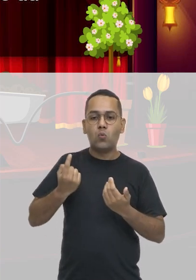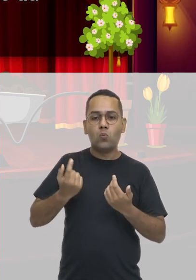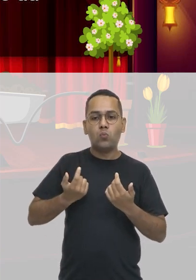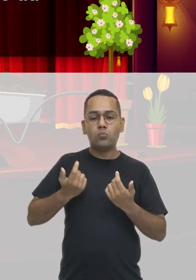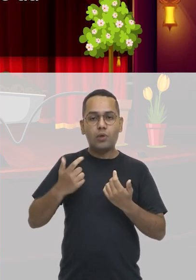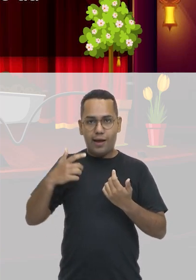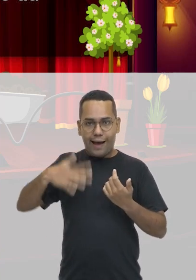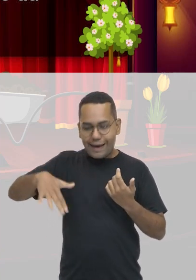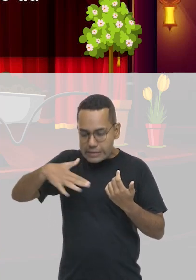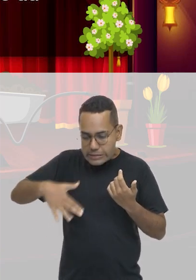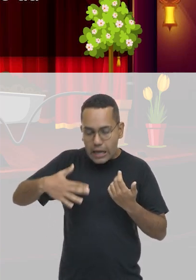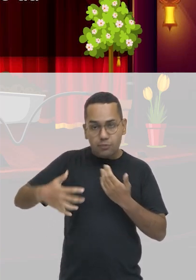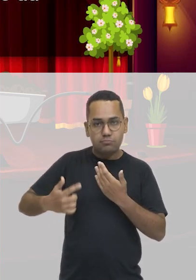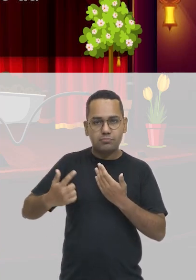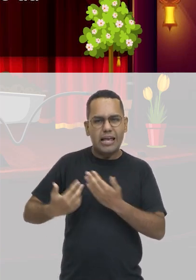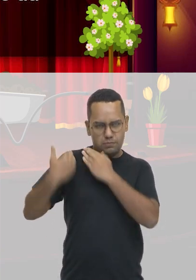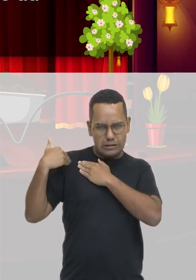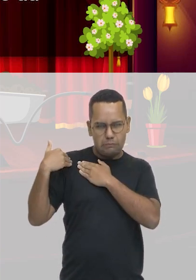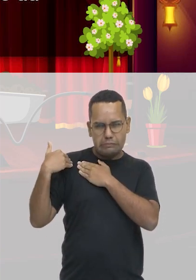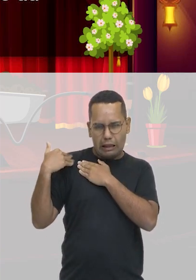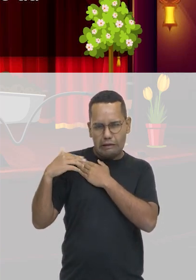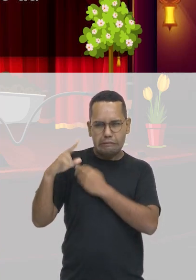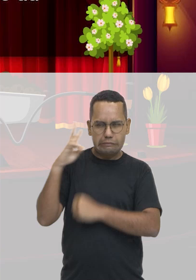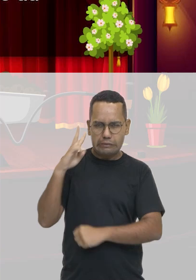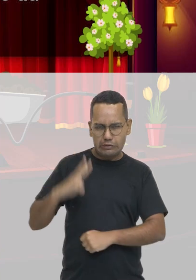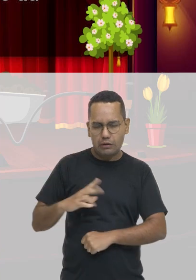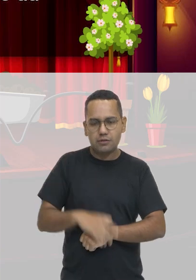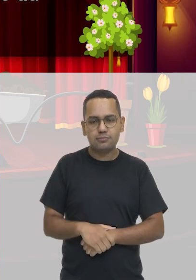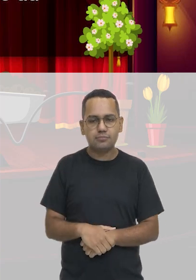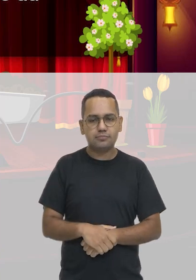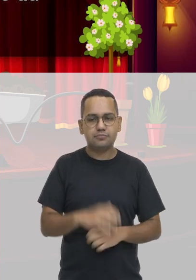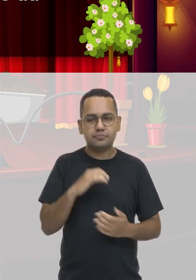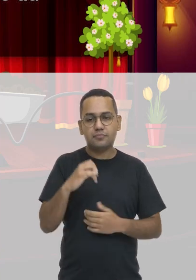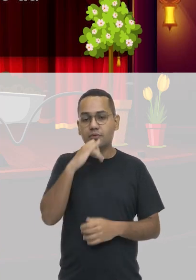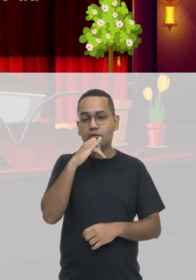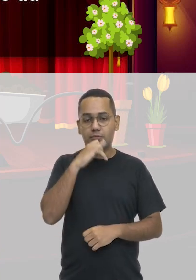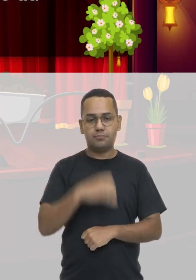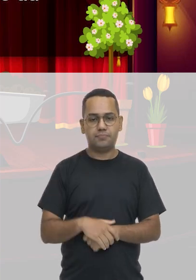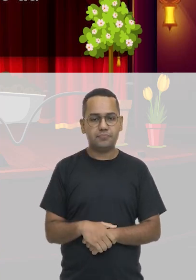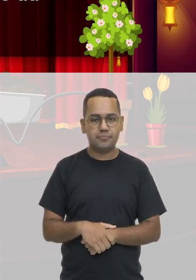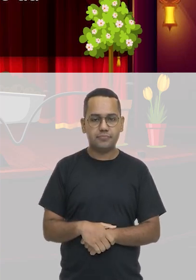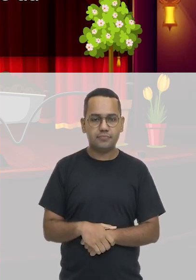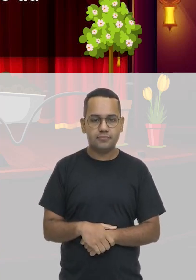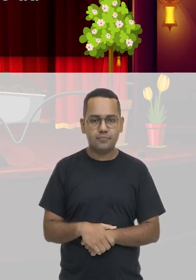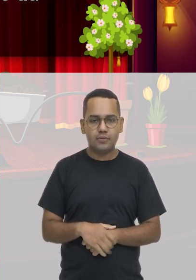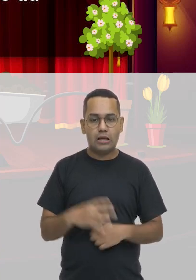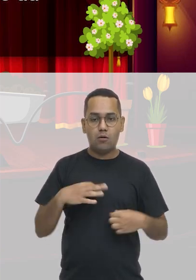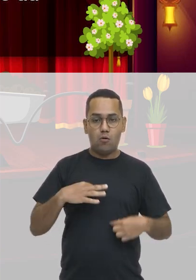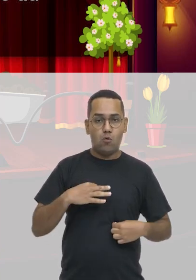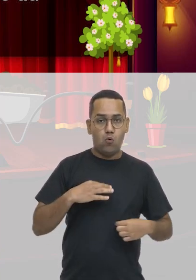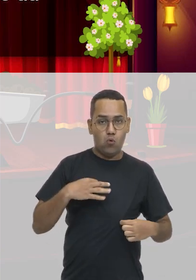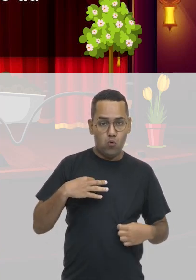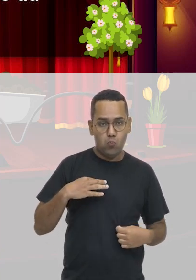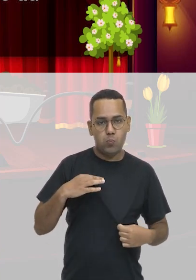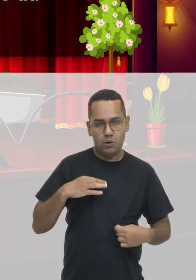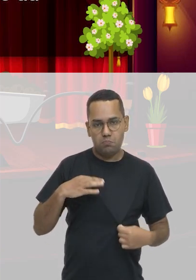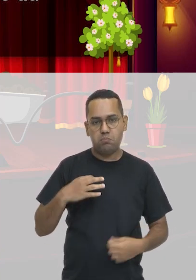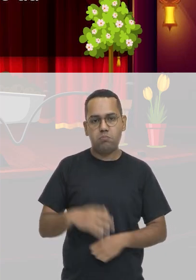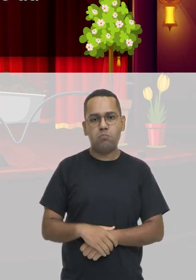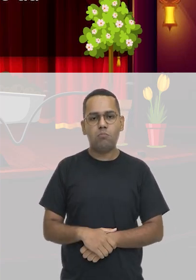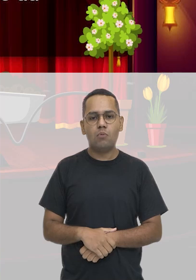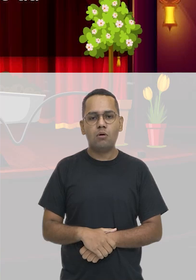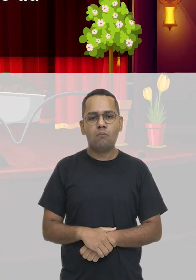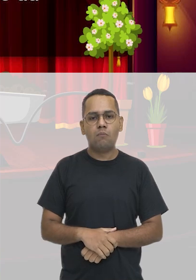história, certo? Então, nós temos o figurino, né, que é a roupa, e temos o figurino também enquanto ele é